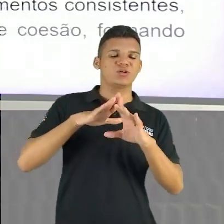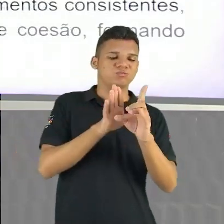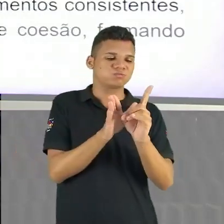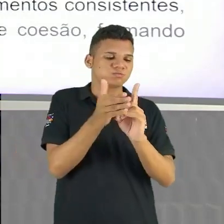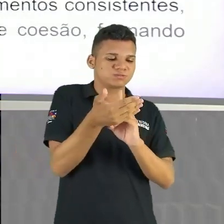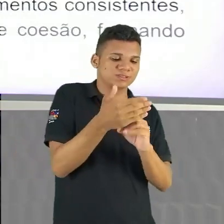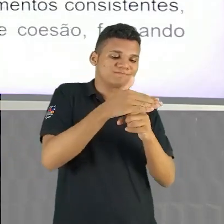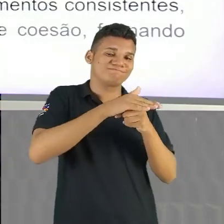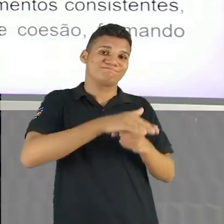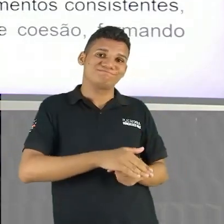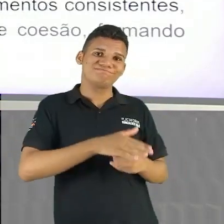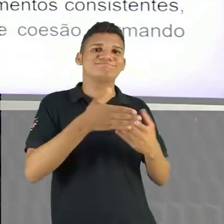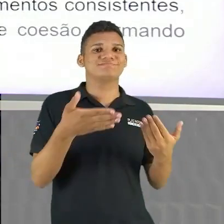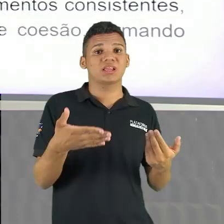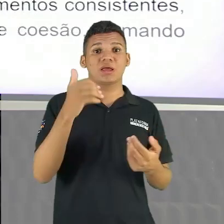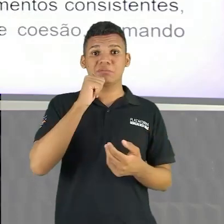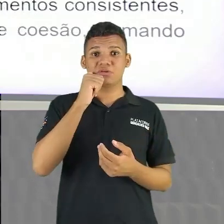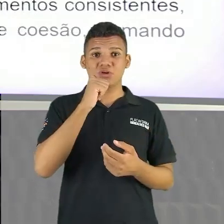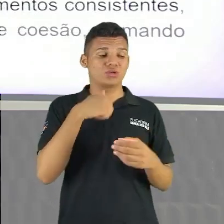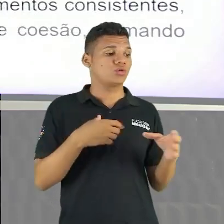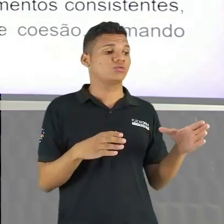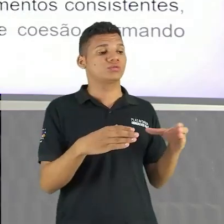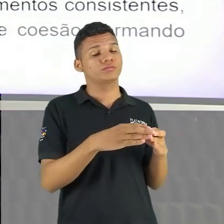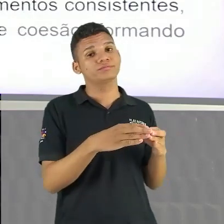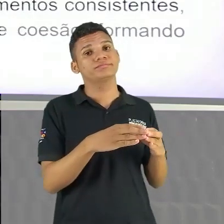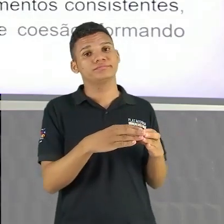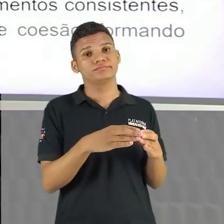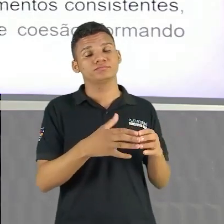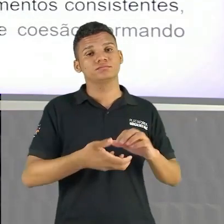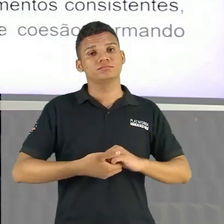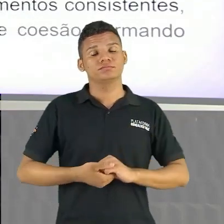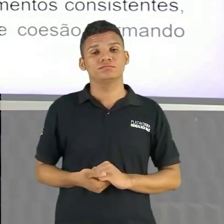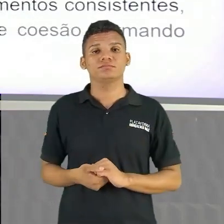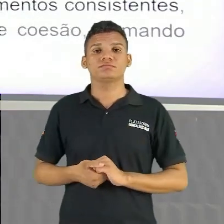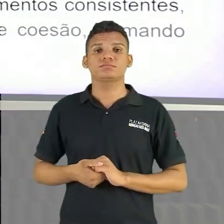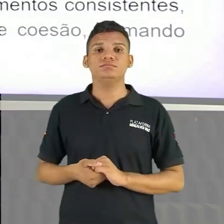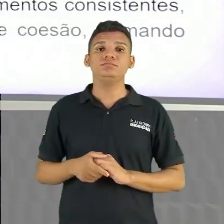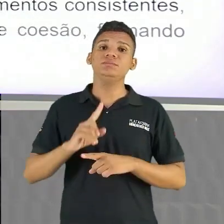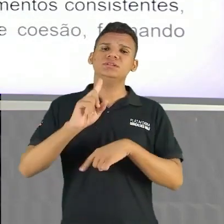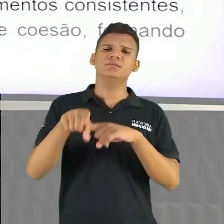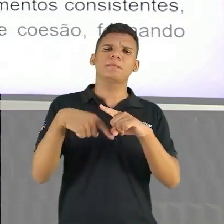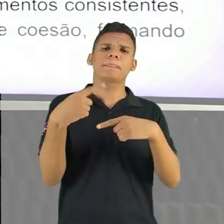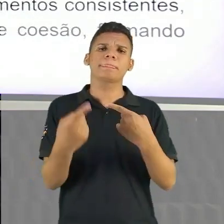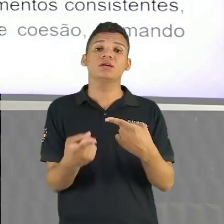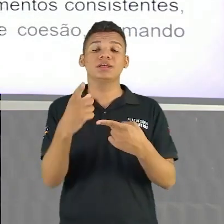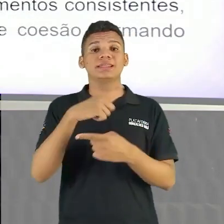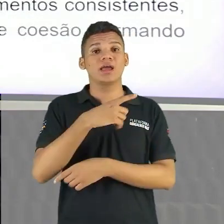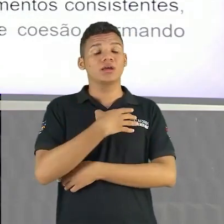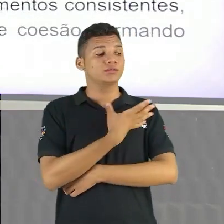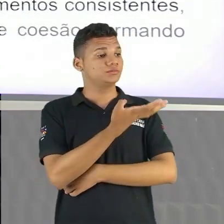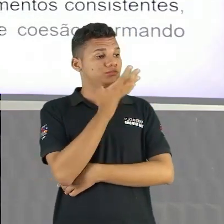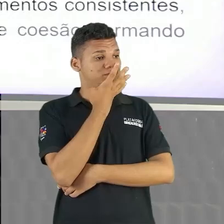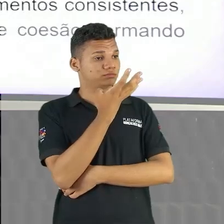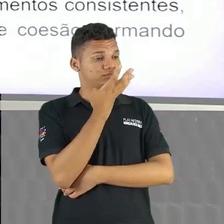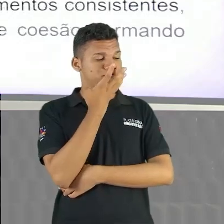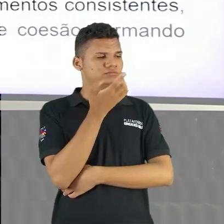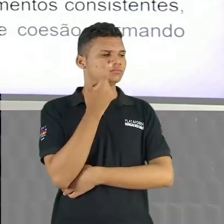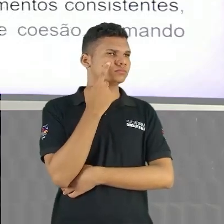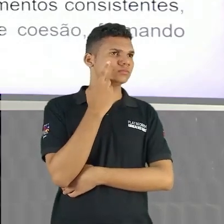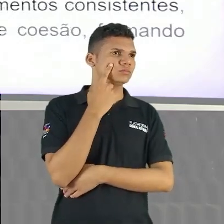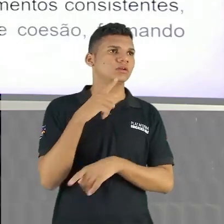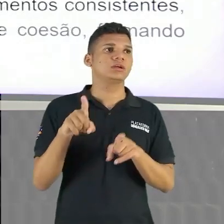feito por essa classe por esse grupo E aí depois que você tem esse ponto de vista que você vai